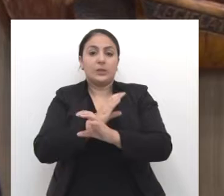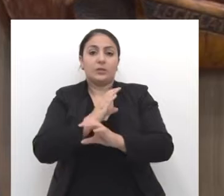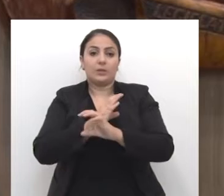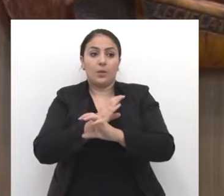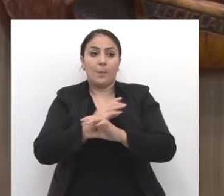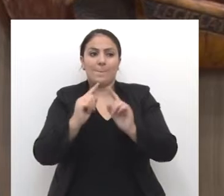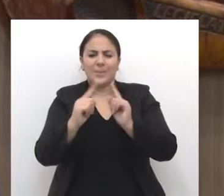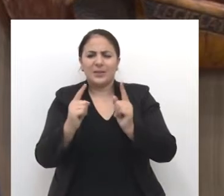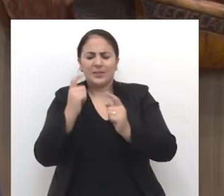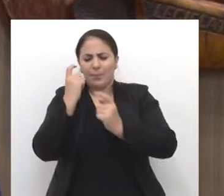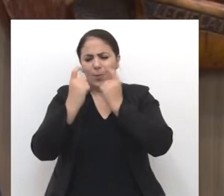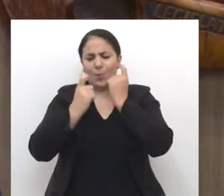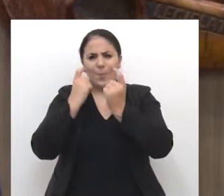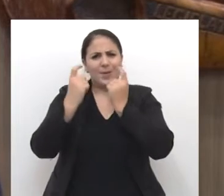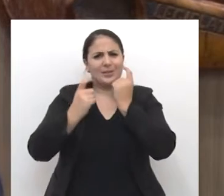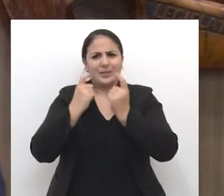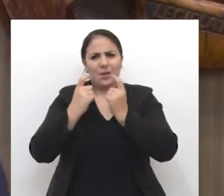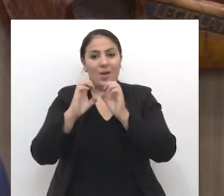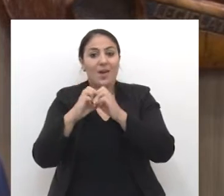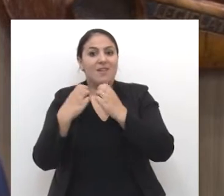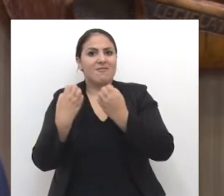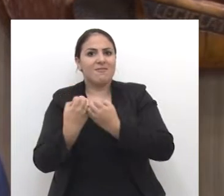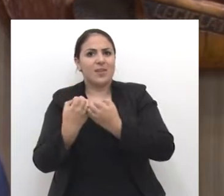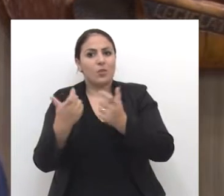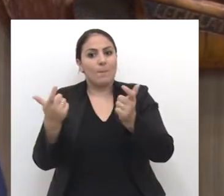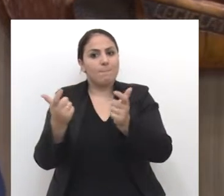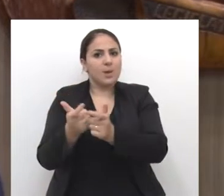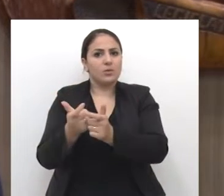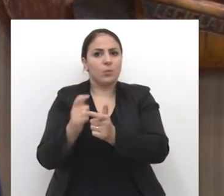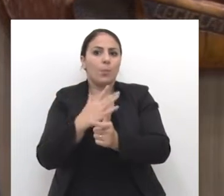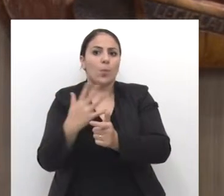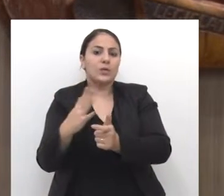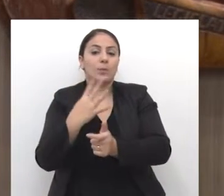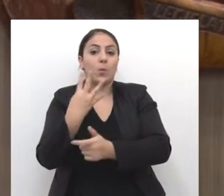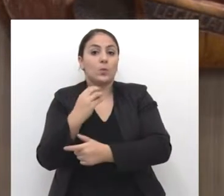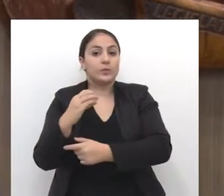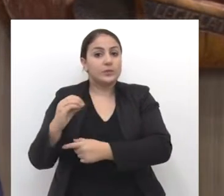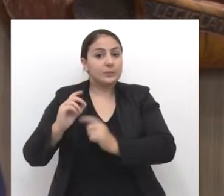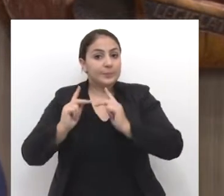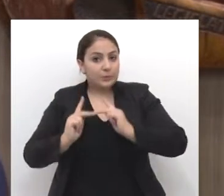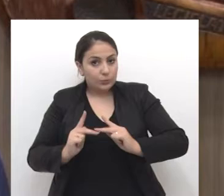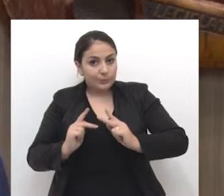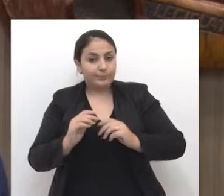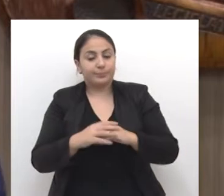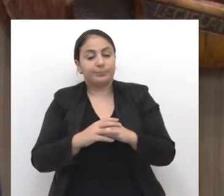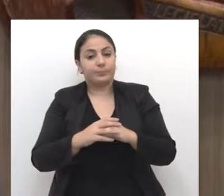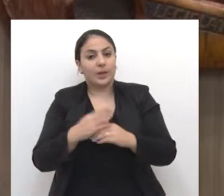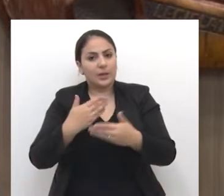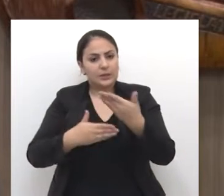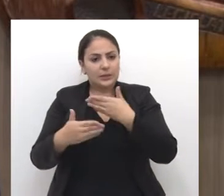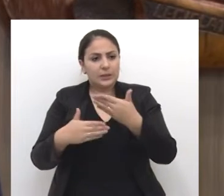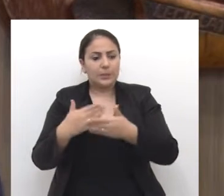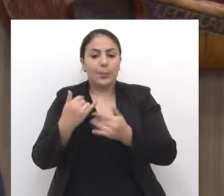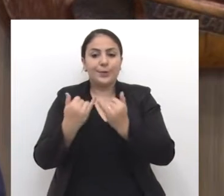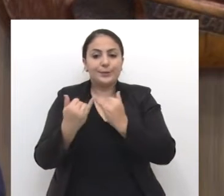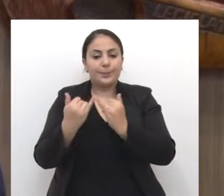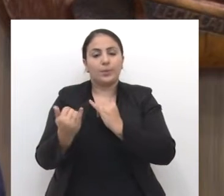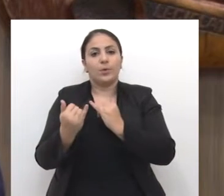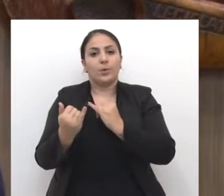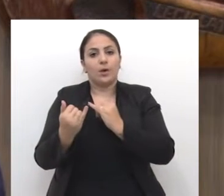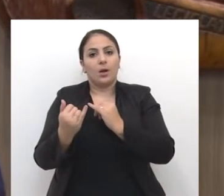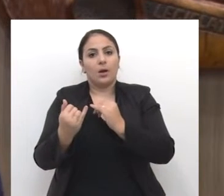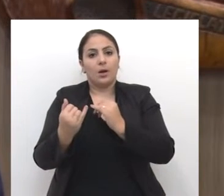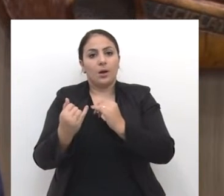preocupação nossa é com eventos menores, com evento de 400 pessoas, como consta no projeto. Isso aí abrangeria as